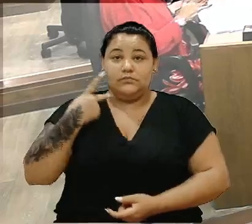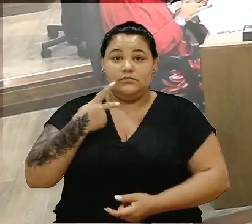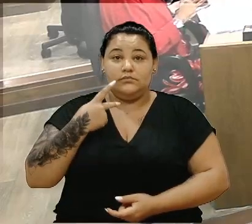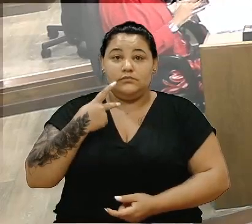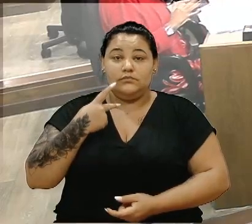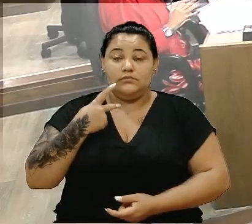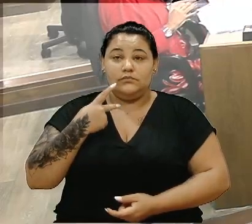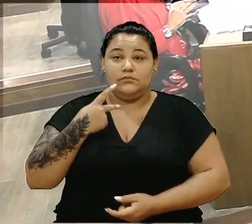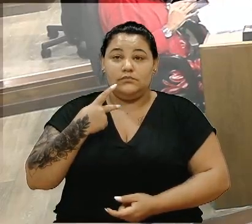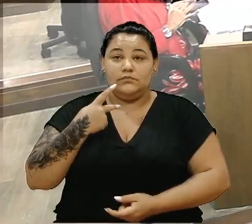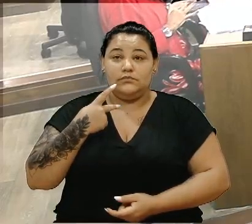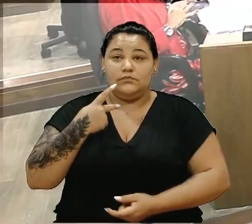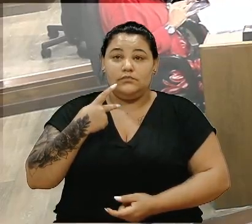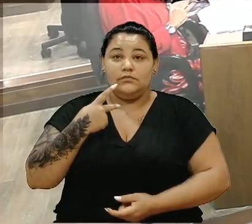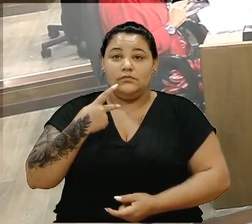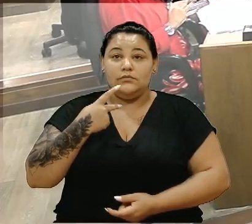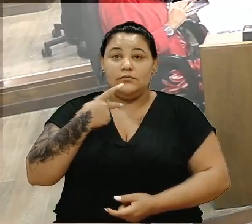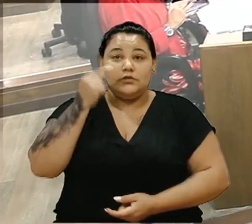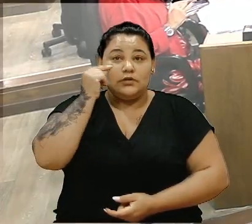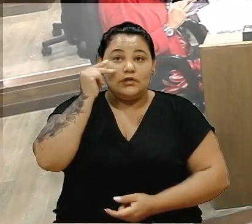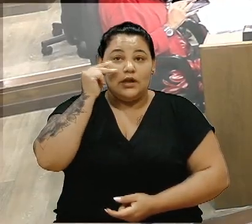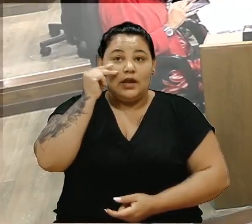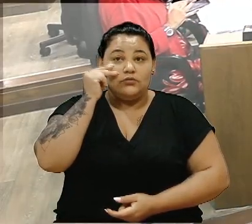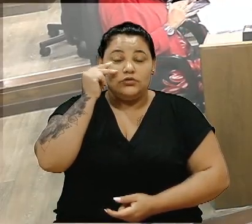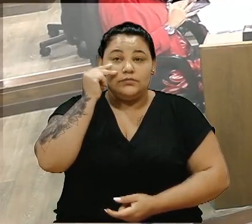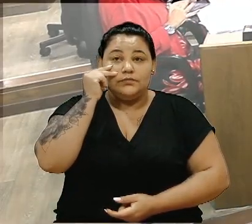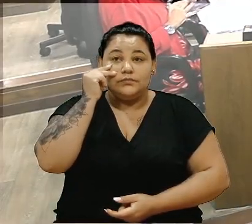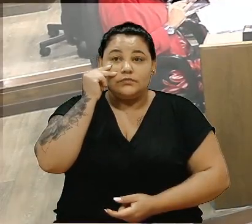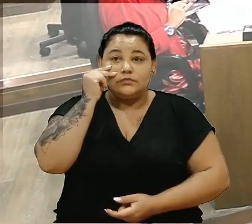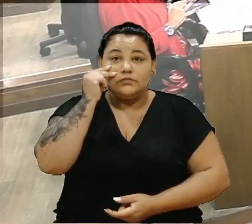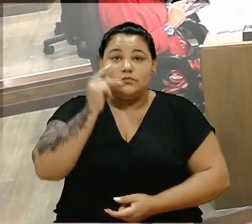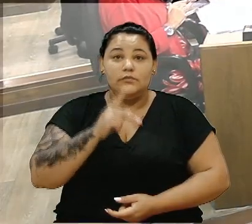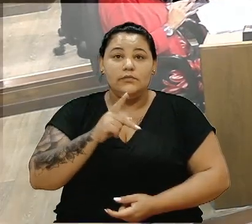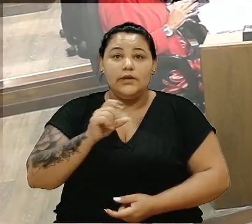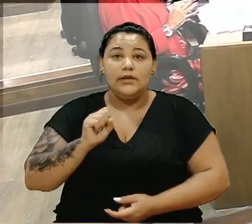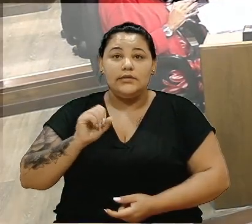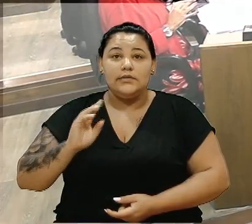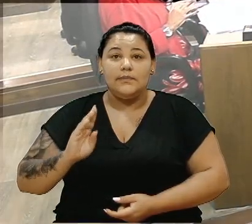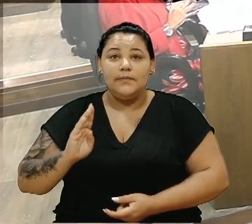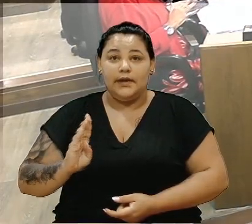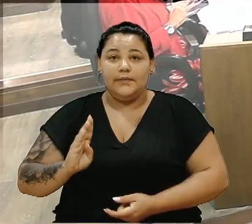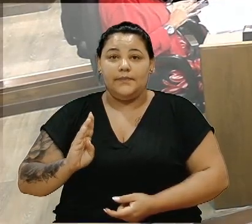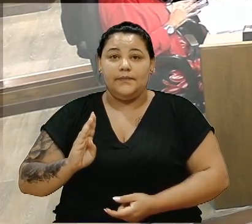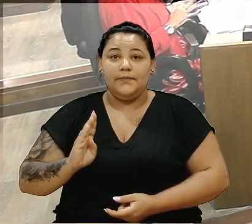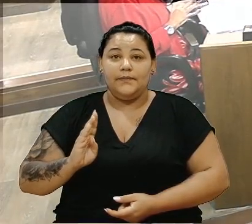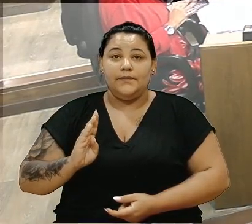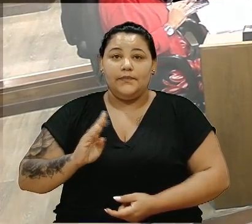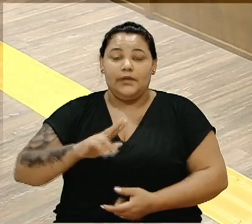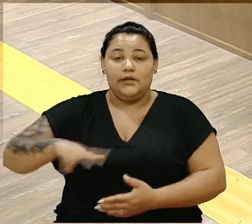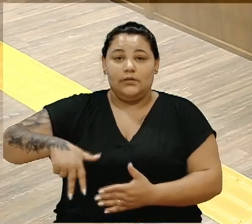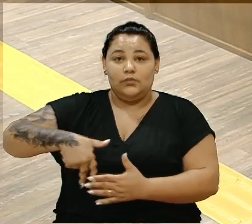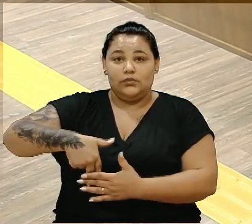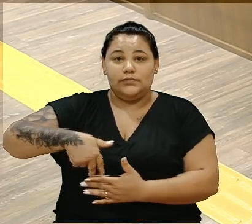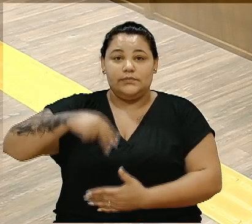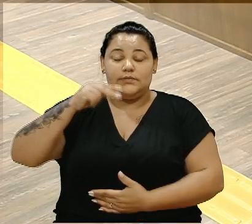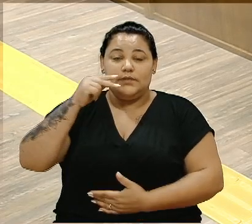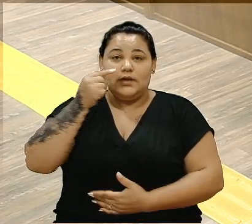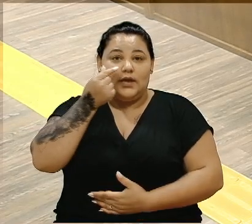Em declaração de líder, a bancada do PSB. Com a palavra... Da tribuna, senhora presidente. Vereador Eloy Fristo, da tribuna.